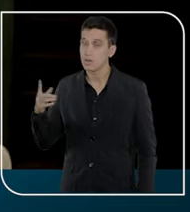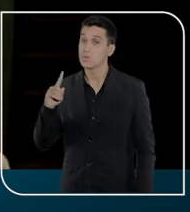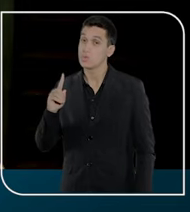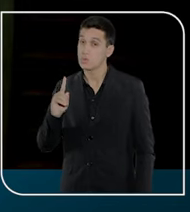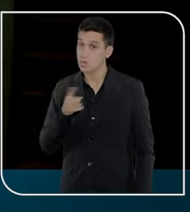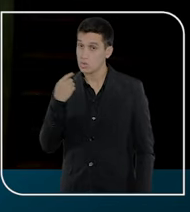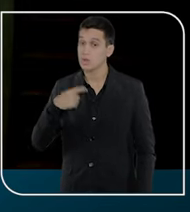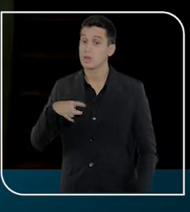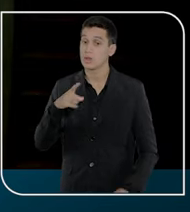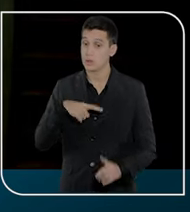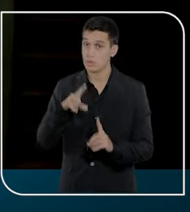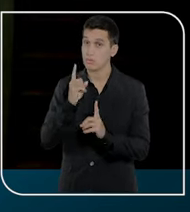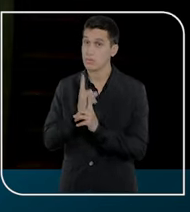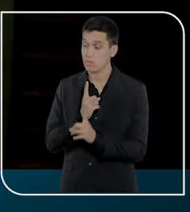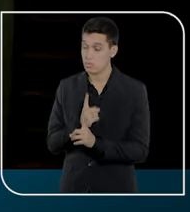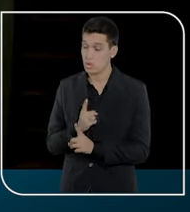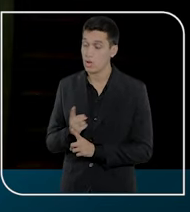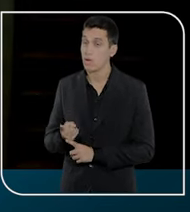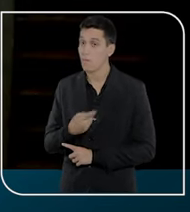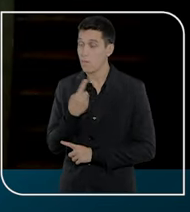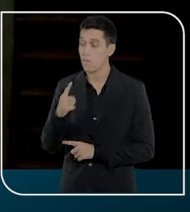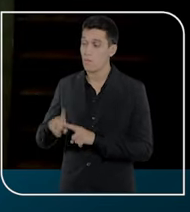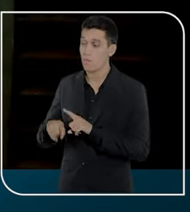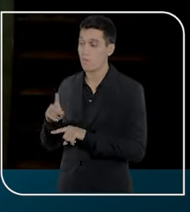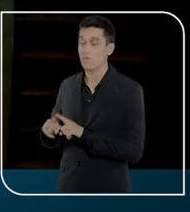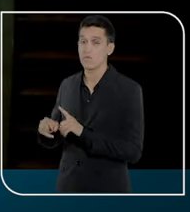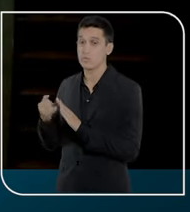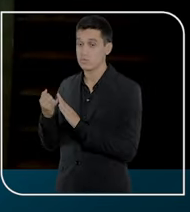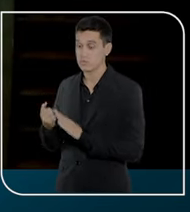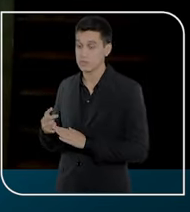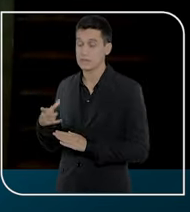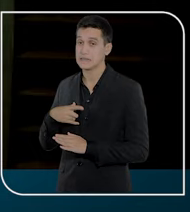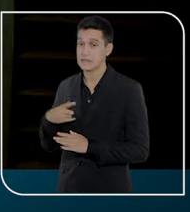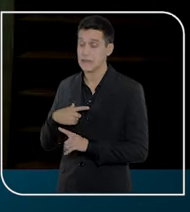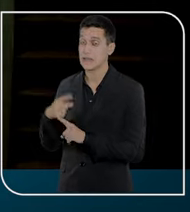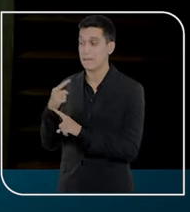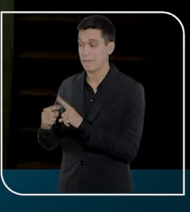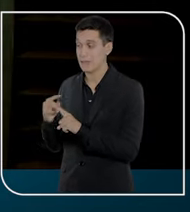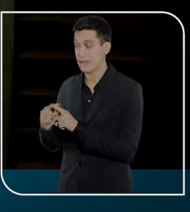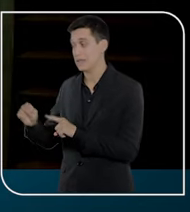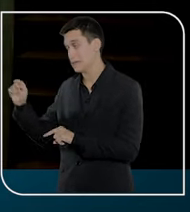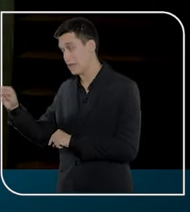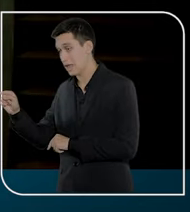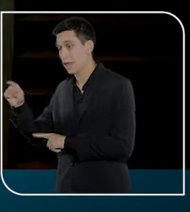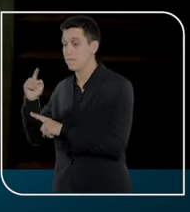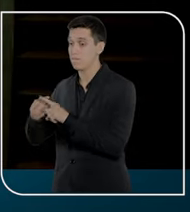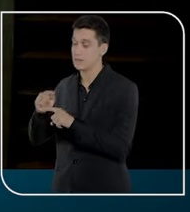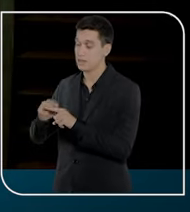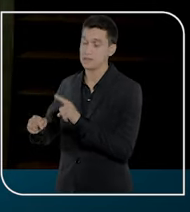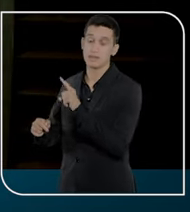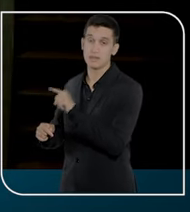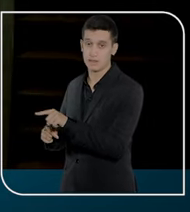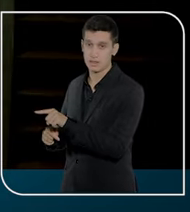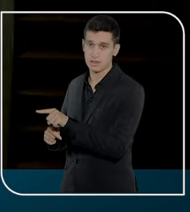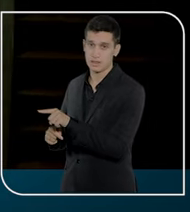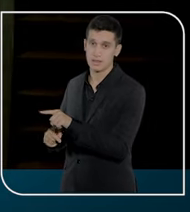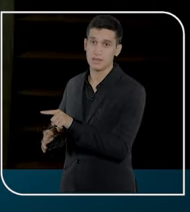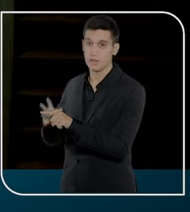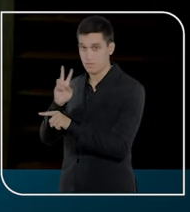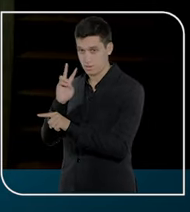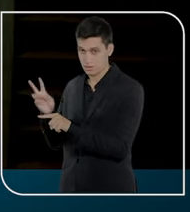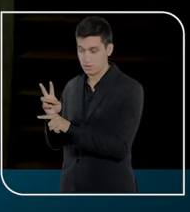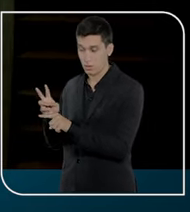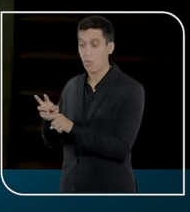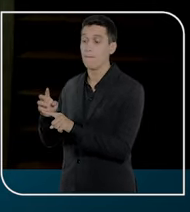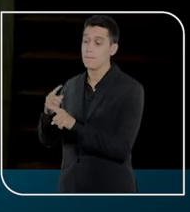bem que pertence metade a um devedor e metade a uma pessoa que não é devedora. E